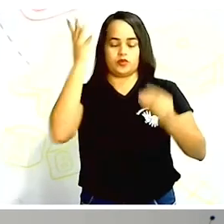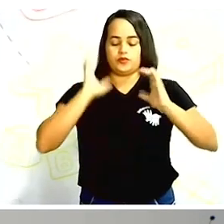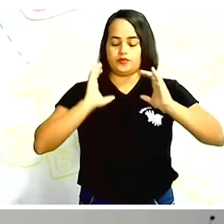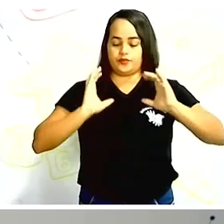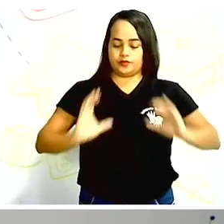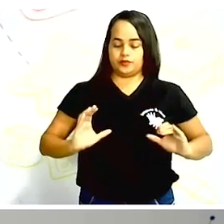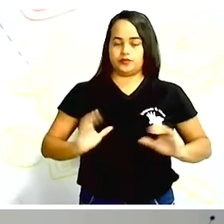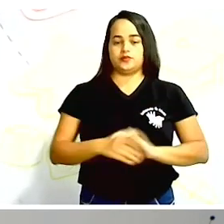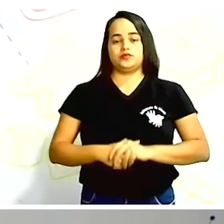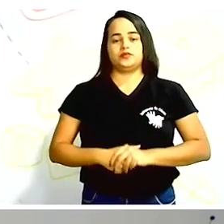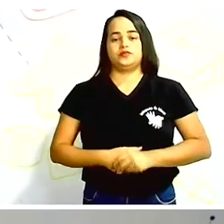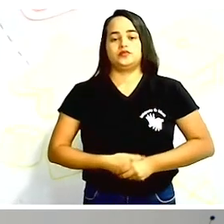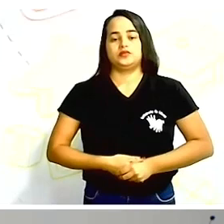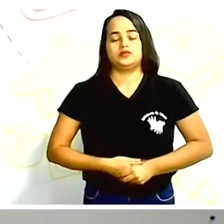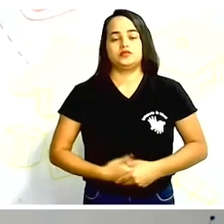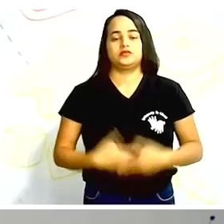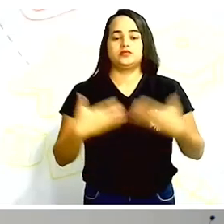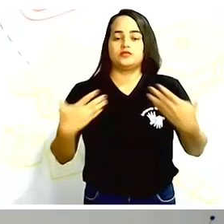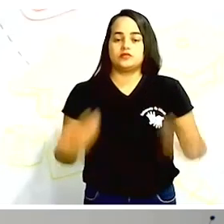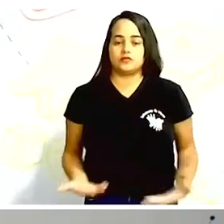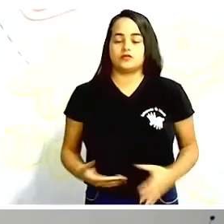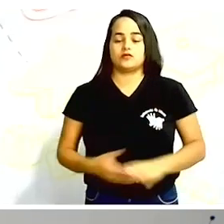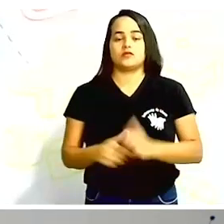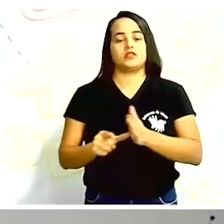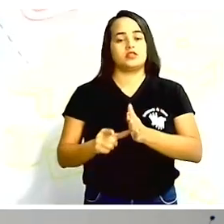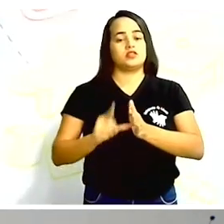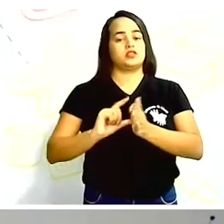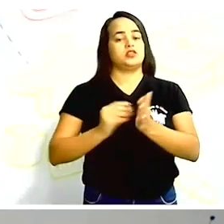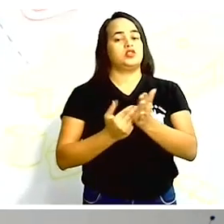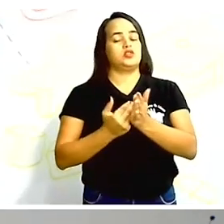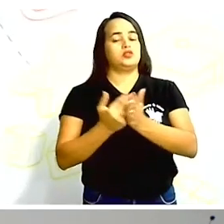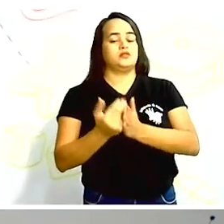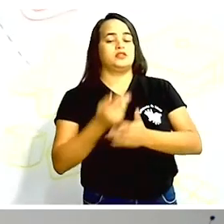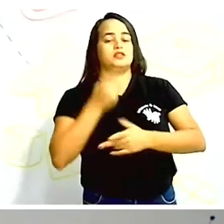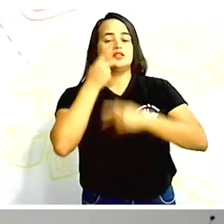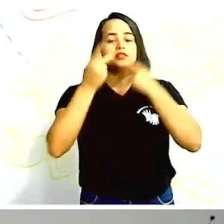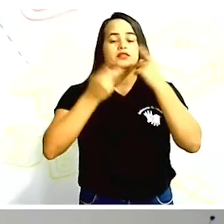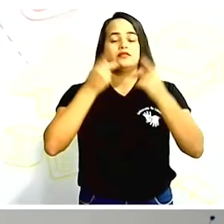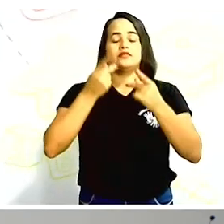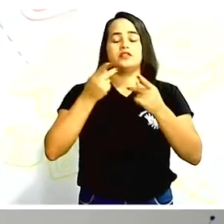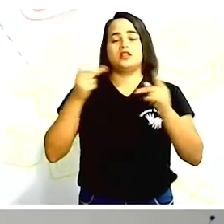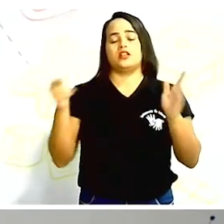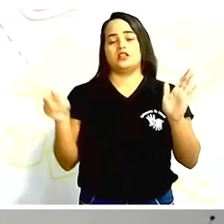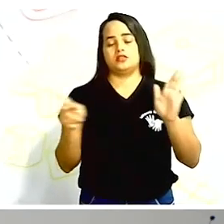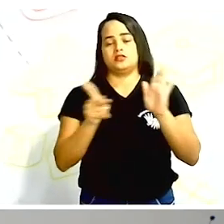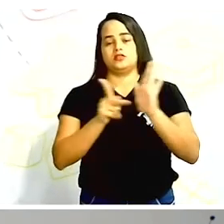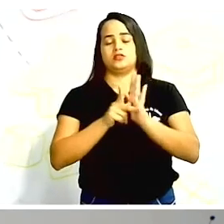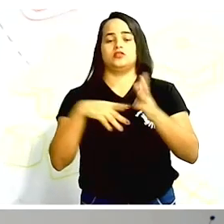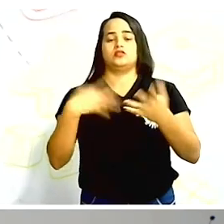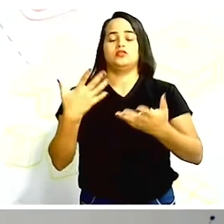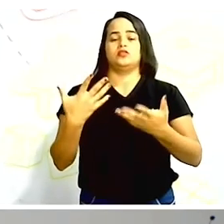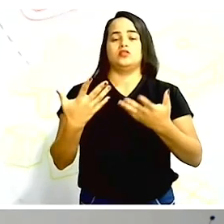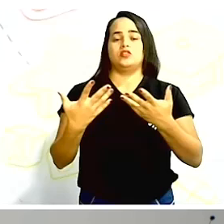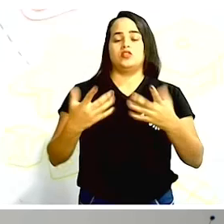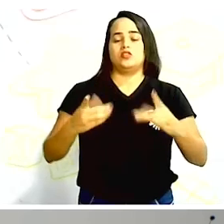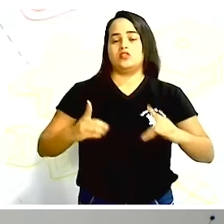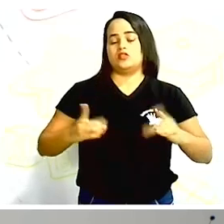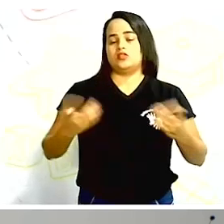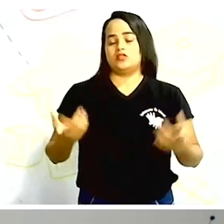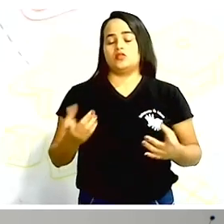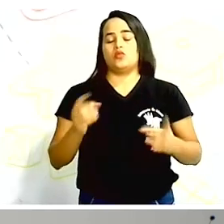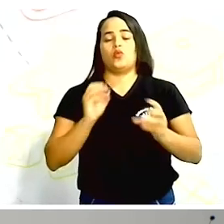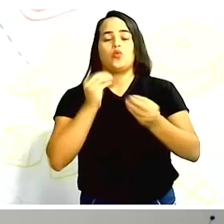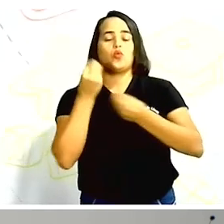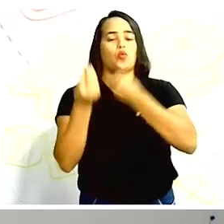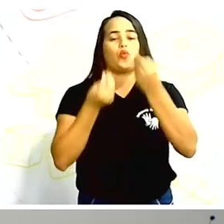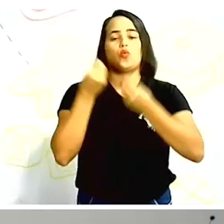organismo. Então, pessoal, antes de começarmos a falar dos hormônios em si, vamos explicar como é que funcionam os hormônios